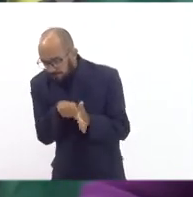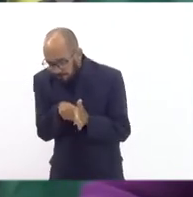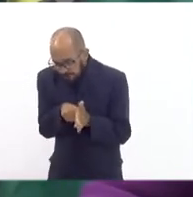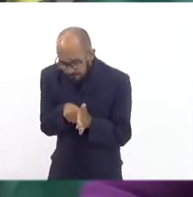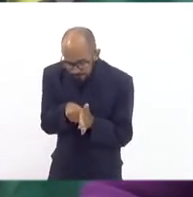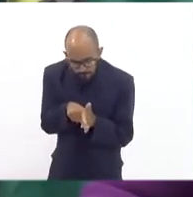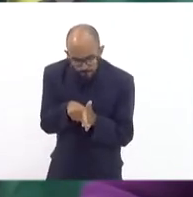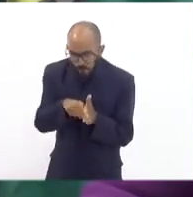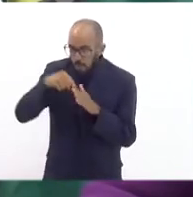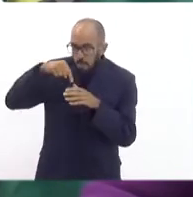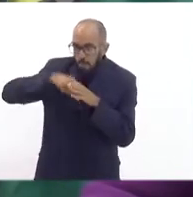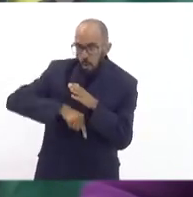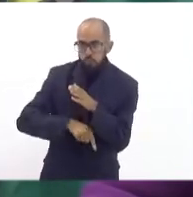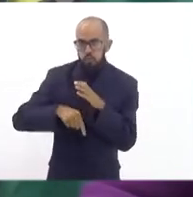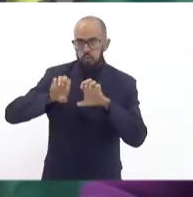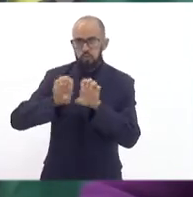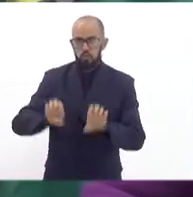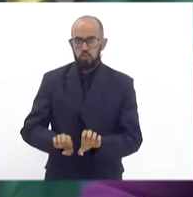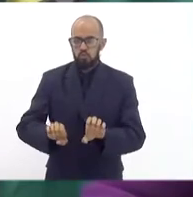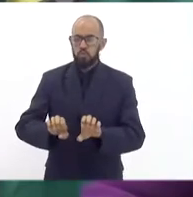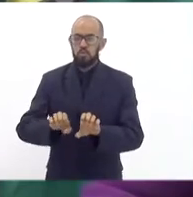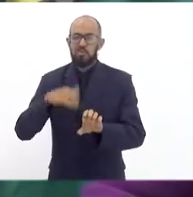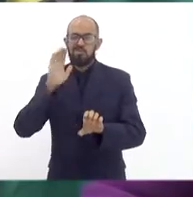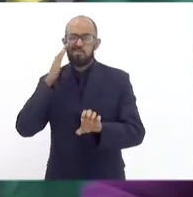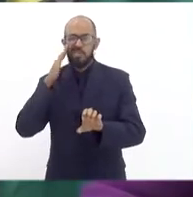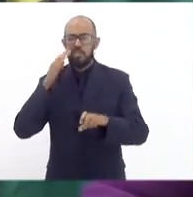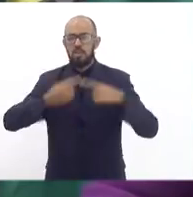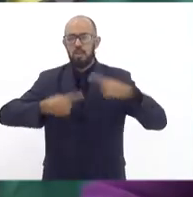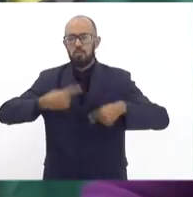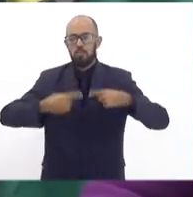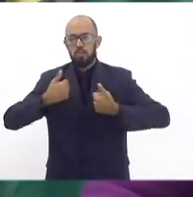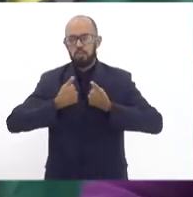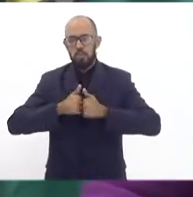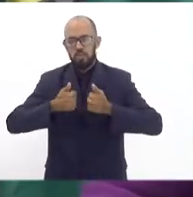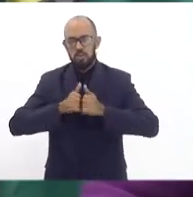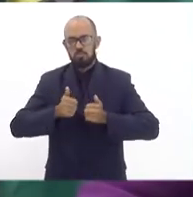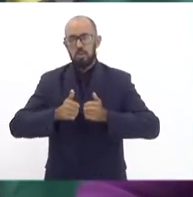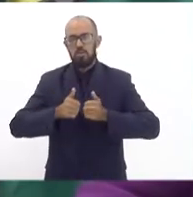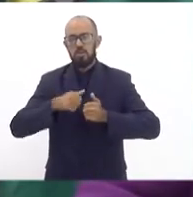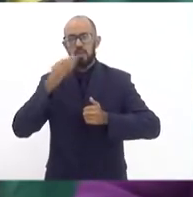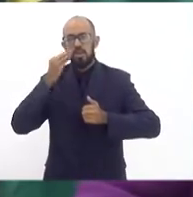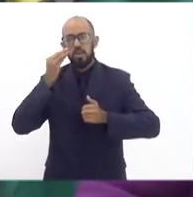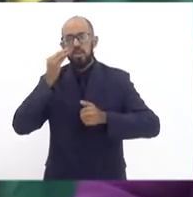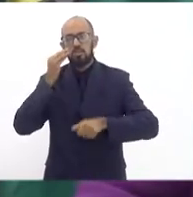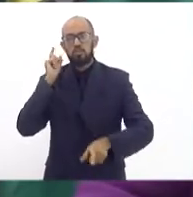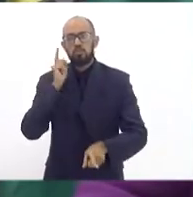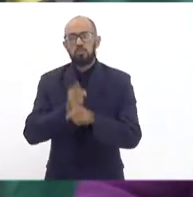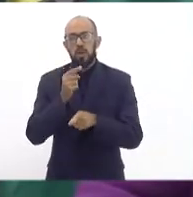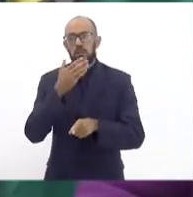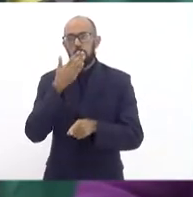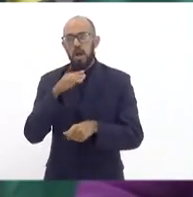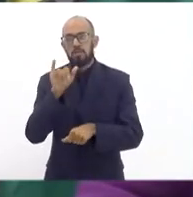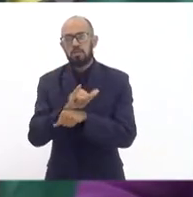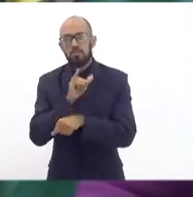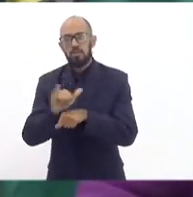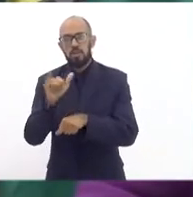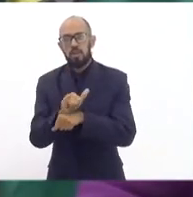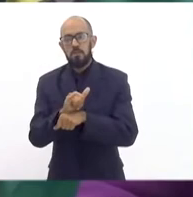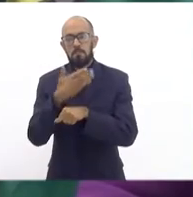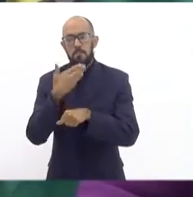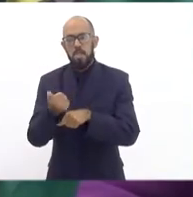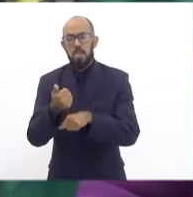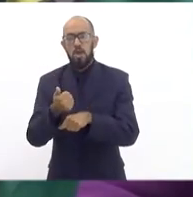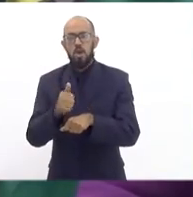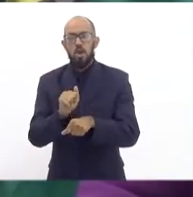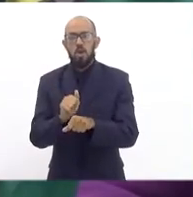nas entranhas dessa política pública de transporte e tentar descobrir quais as formas melhor